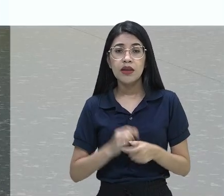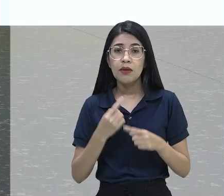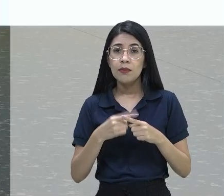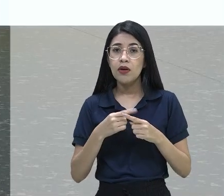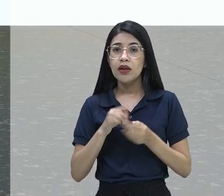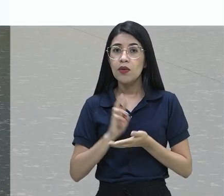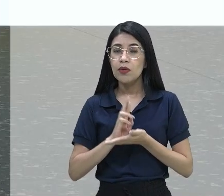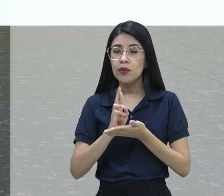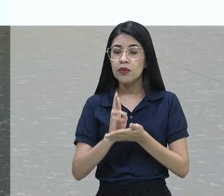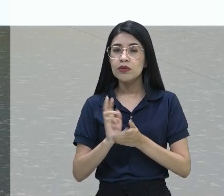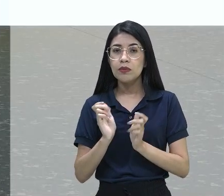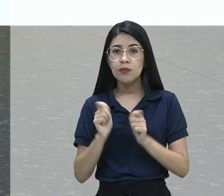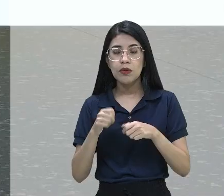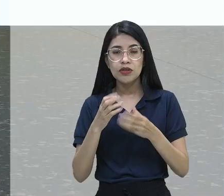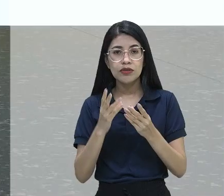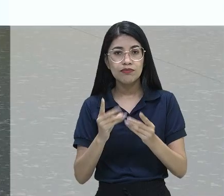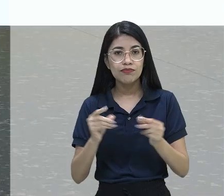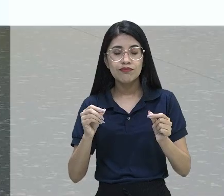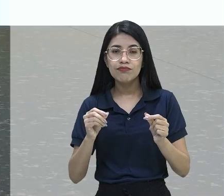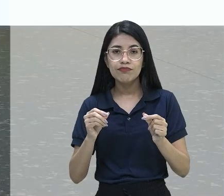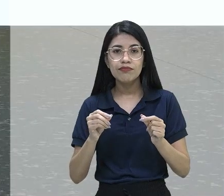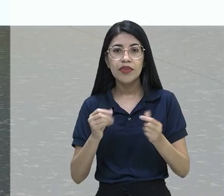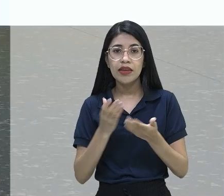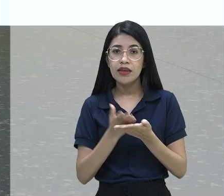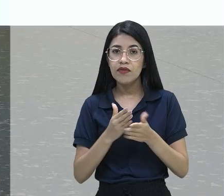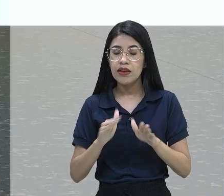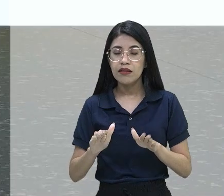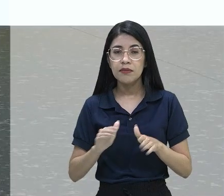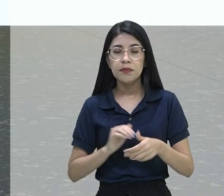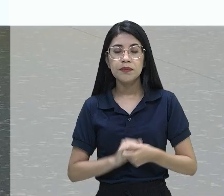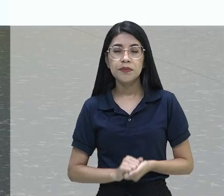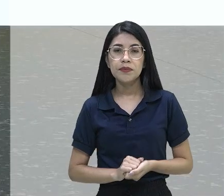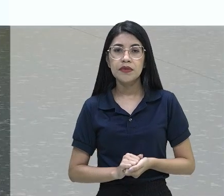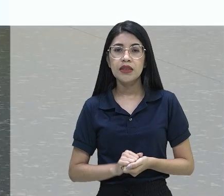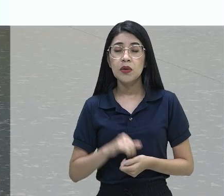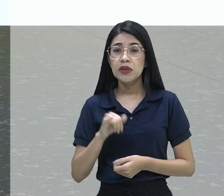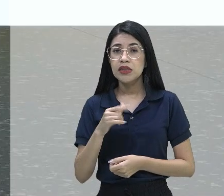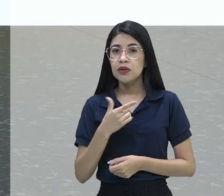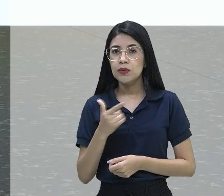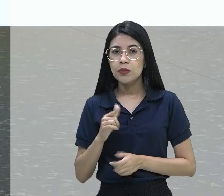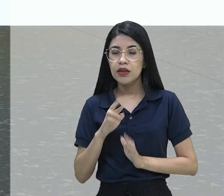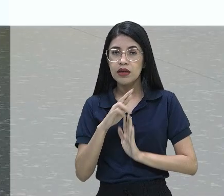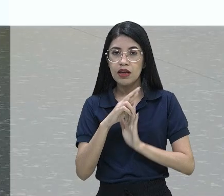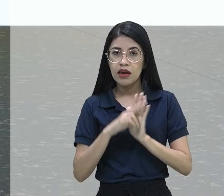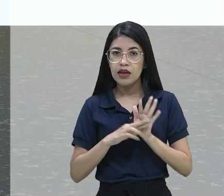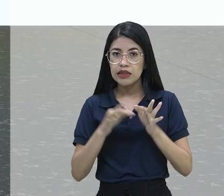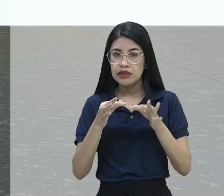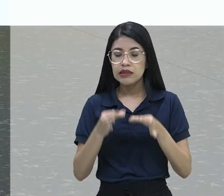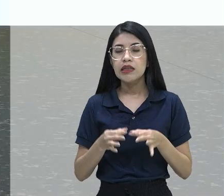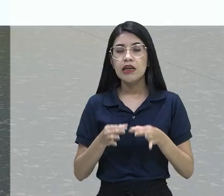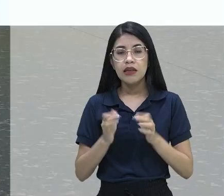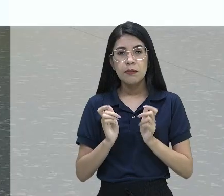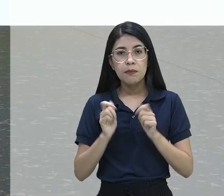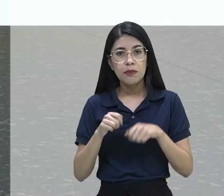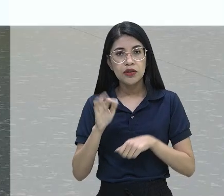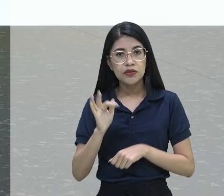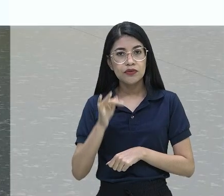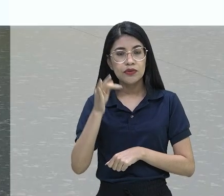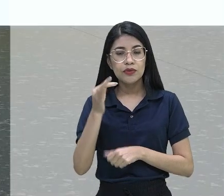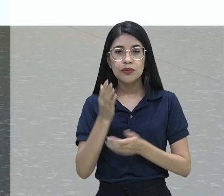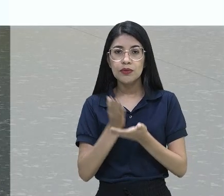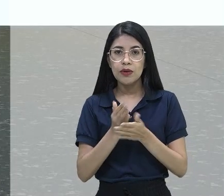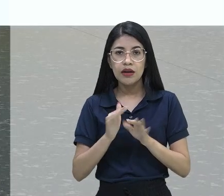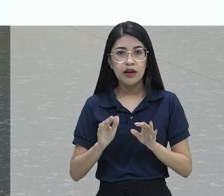estará esgotado, tá bom? Então, se não houver regra, pode esses recursos